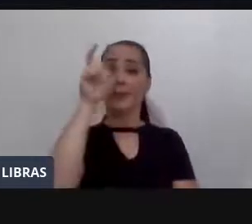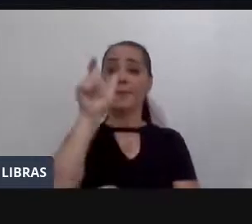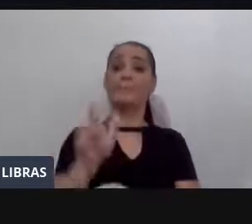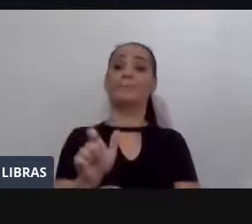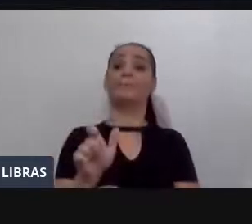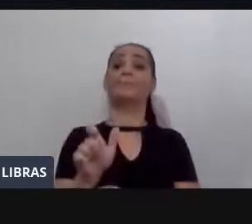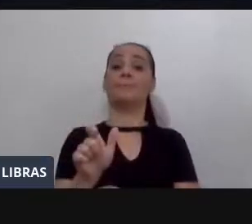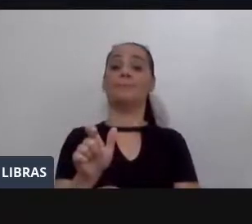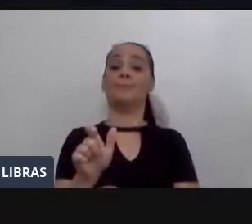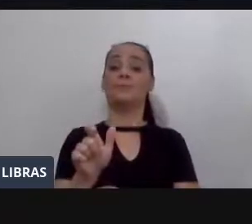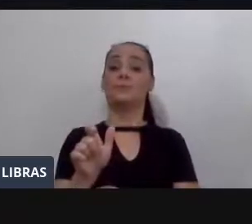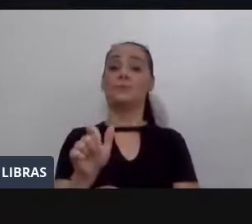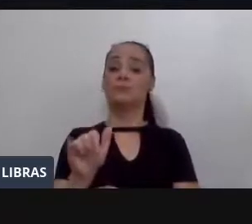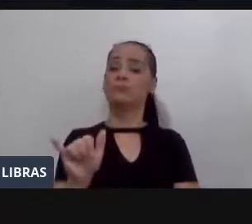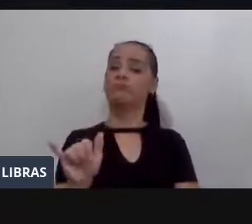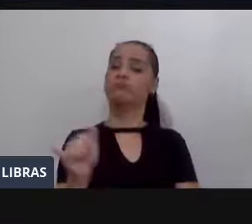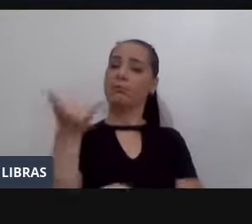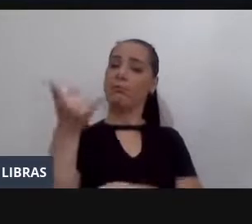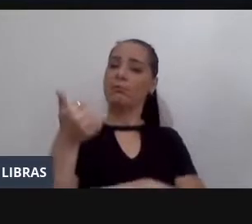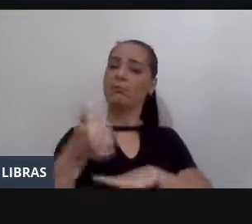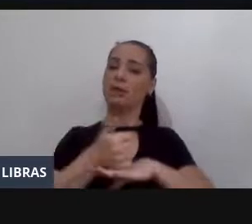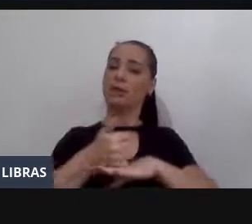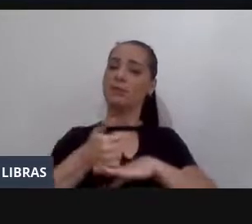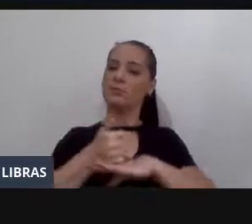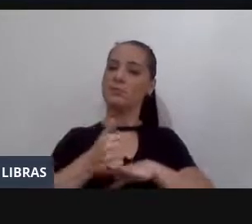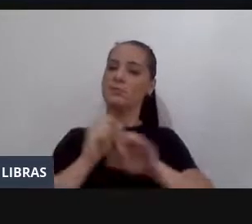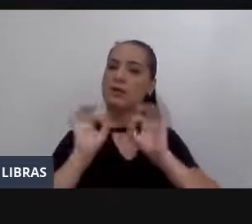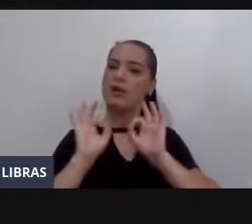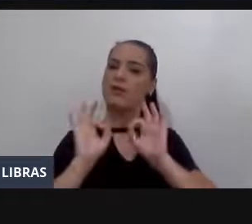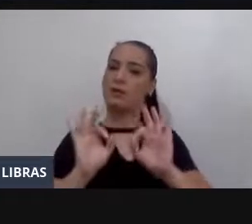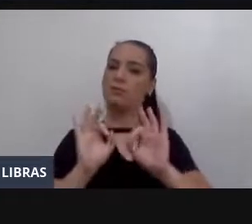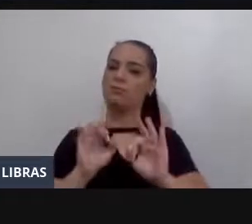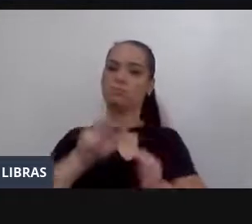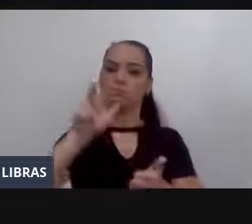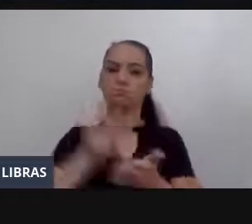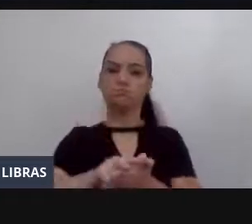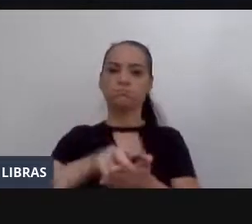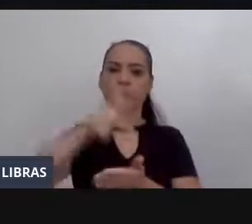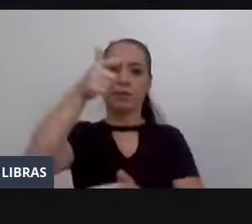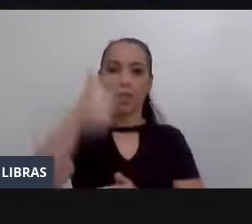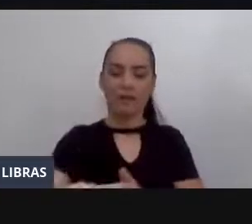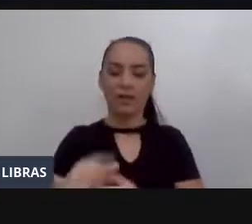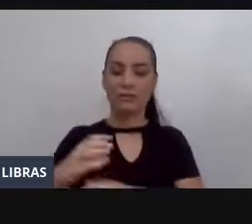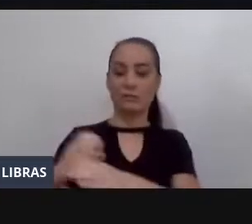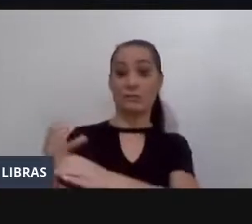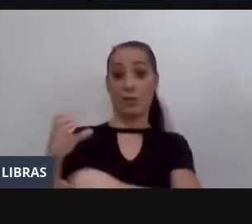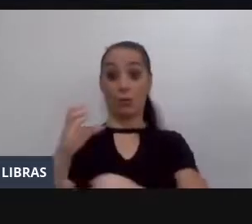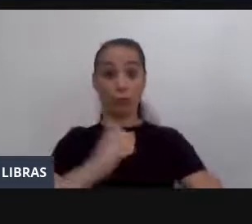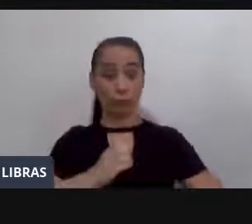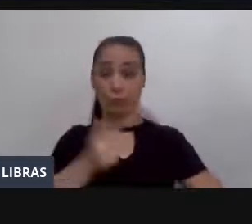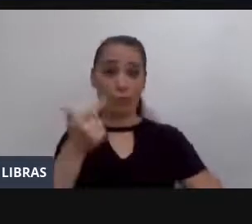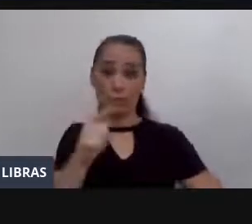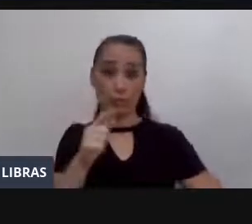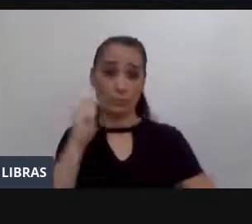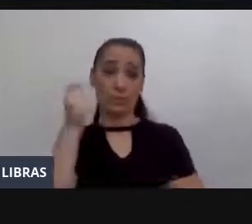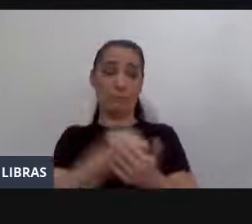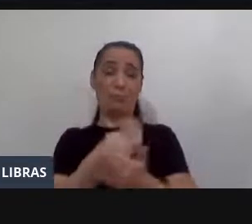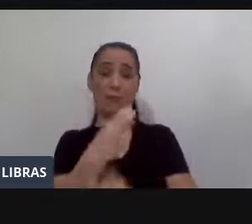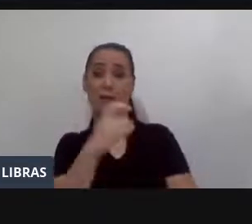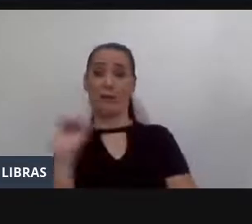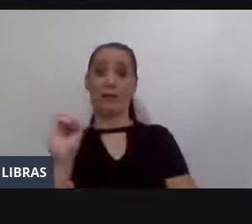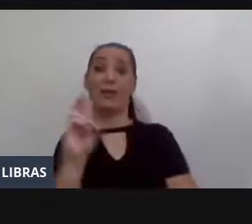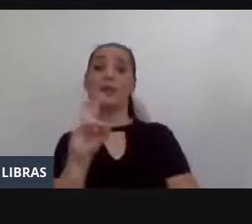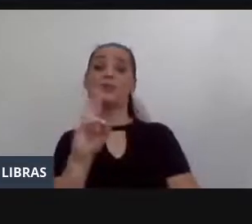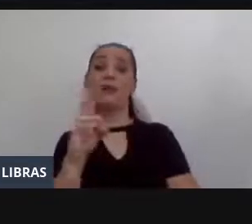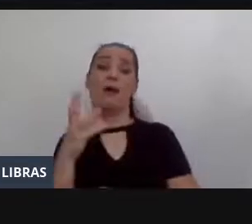mão de obra qualificada e por não ter o diploma revalidado, paga R$500 por mês para a pessoa. A gente não pode mais conviver com isso. A gente